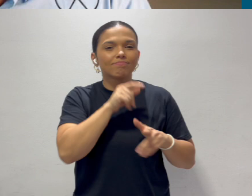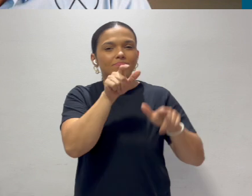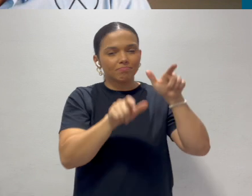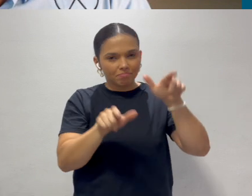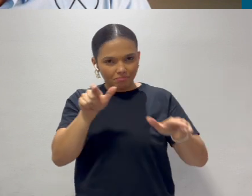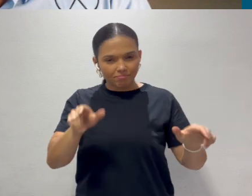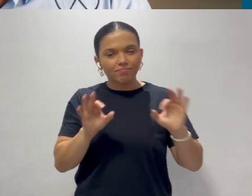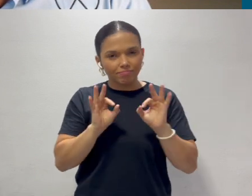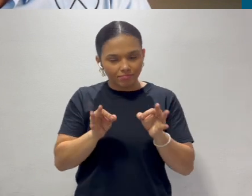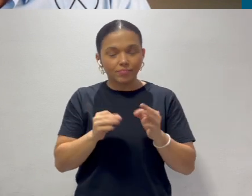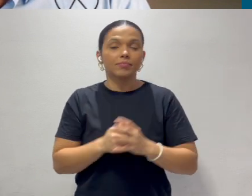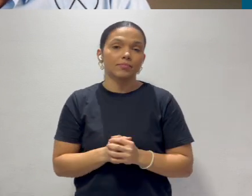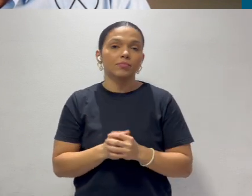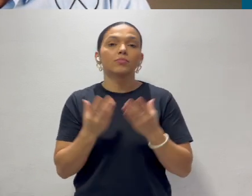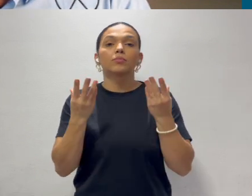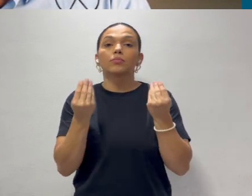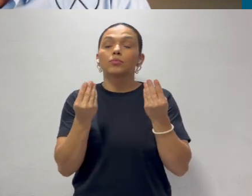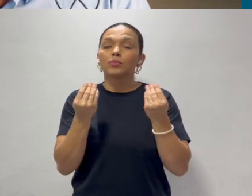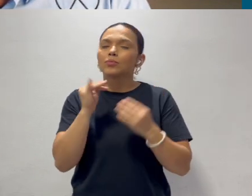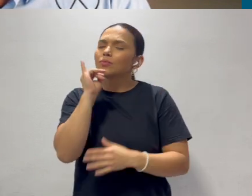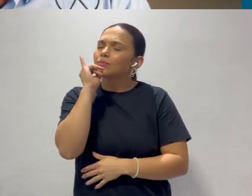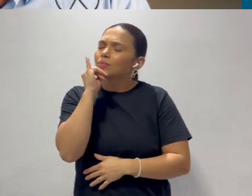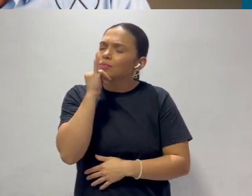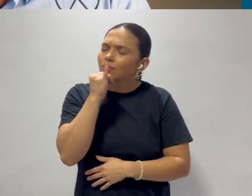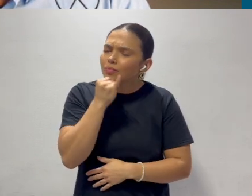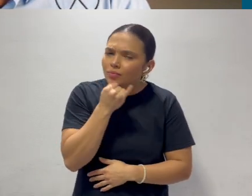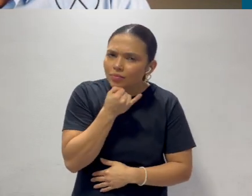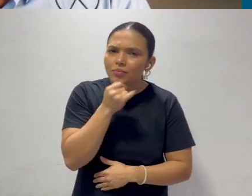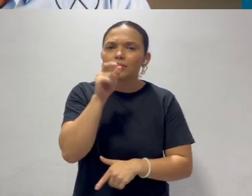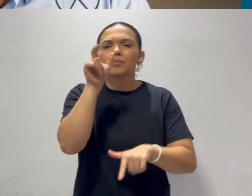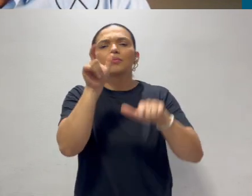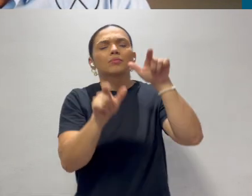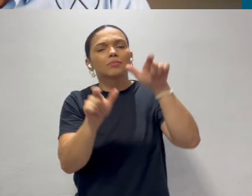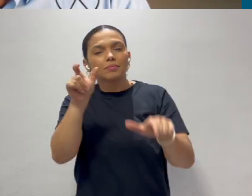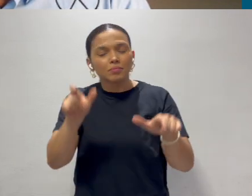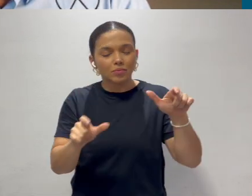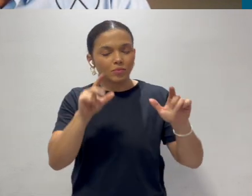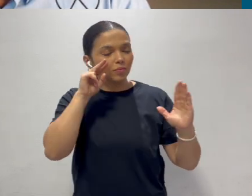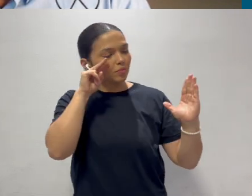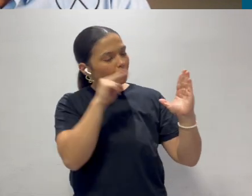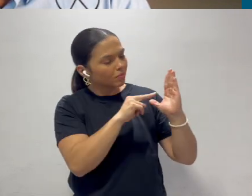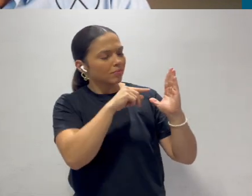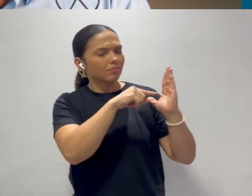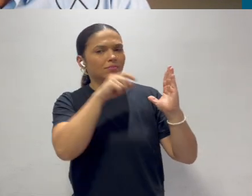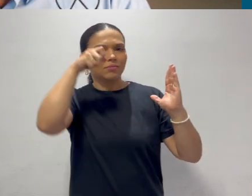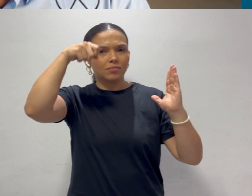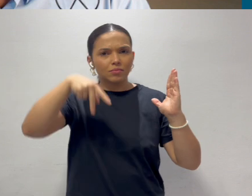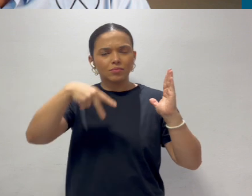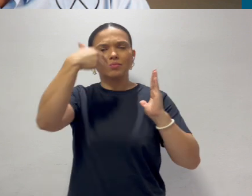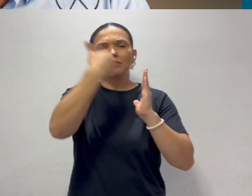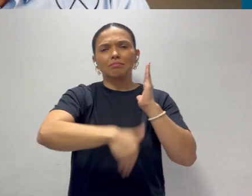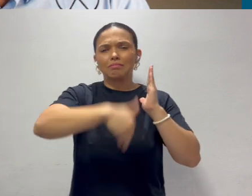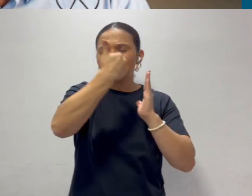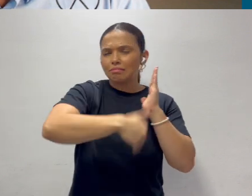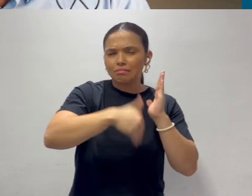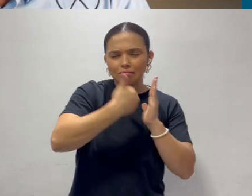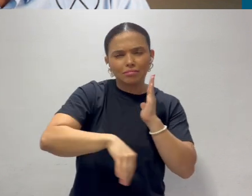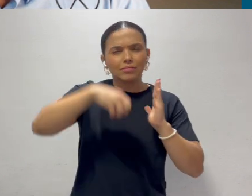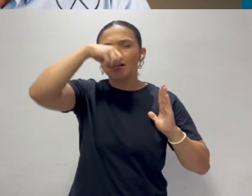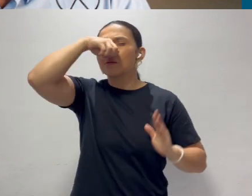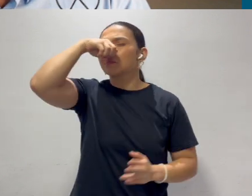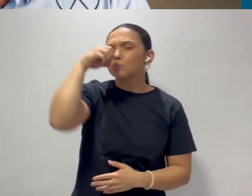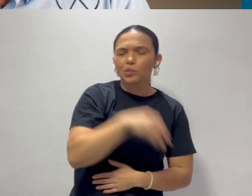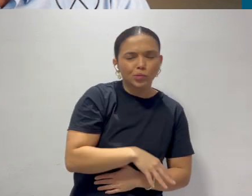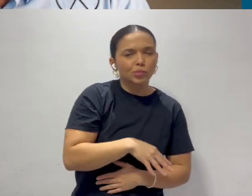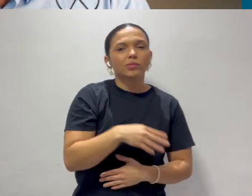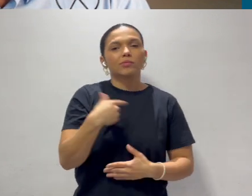dessas pessoas, né, Suzane? Isso é muito triste, né? A gente vê essas pessoas que estão tendo esses descontos abusivos,